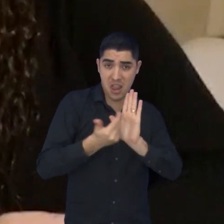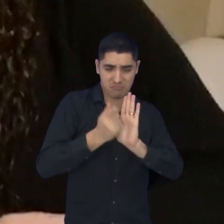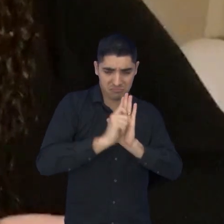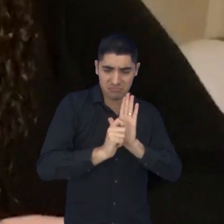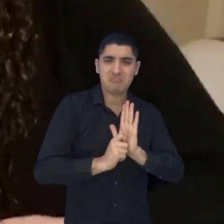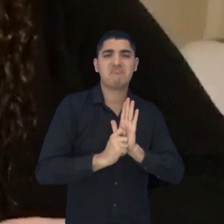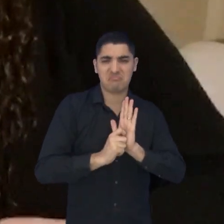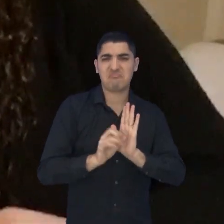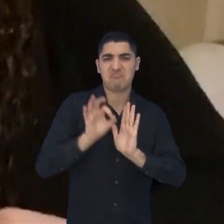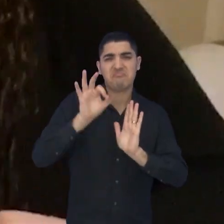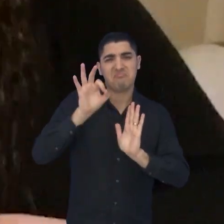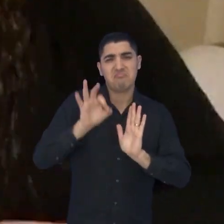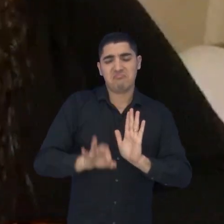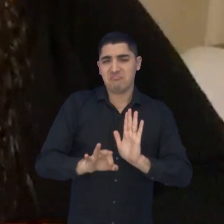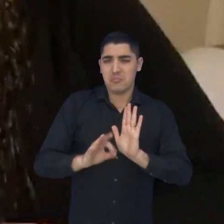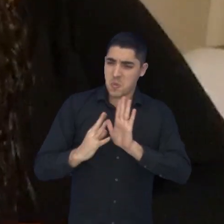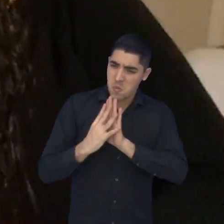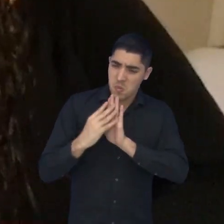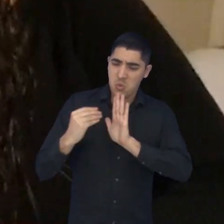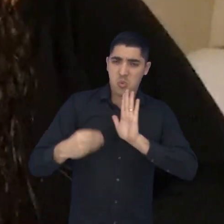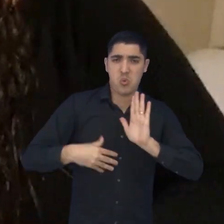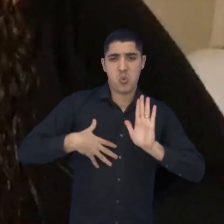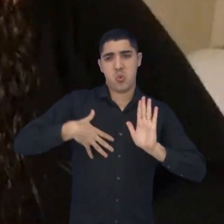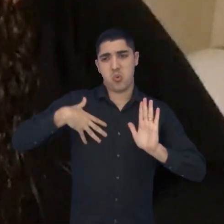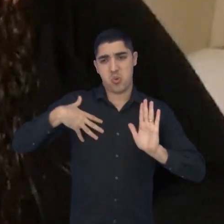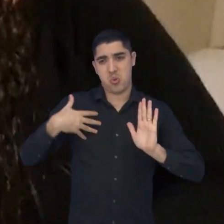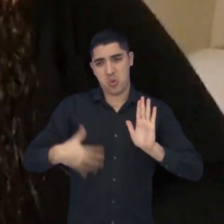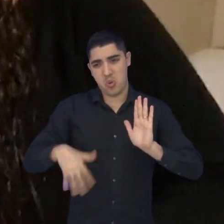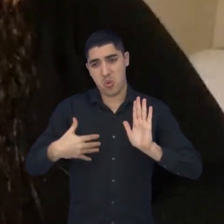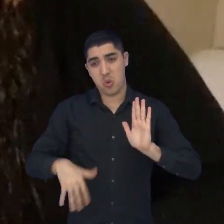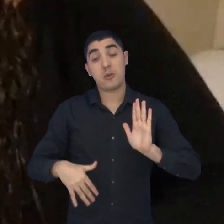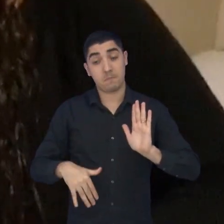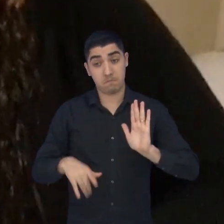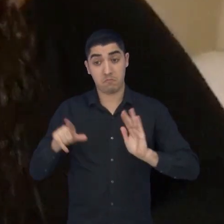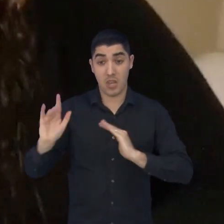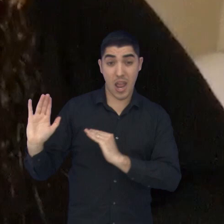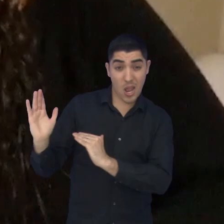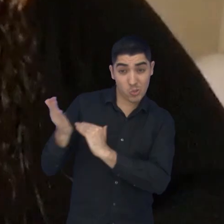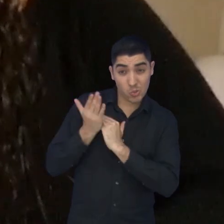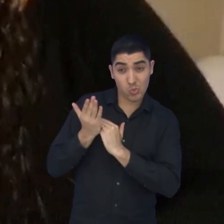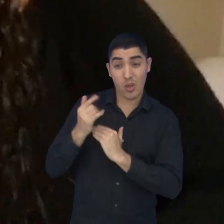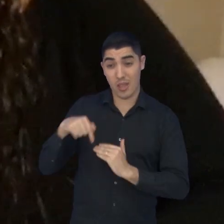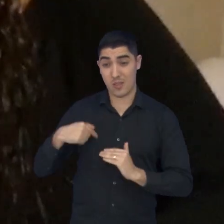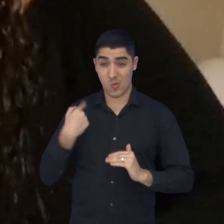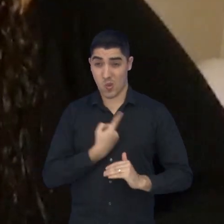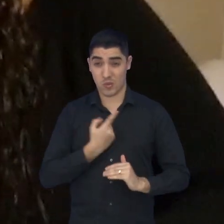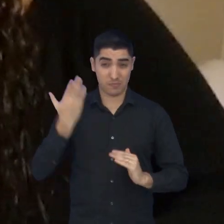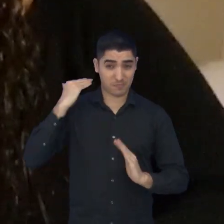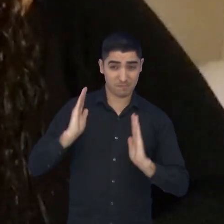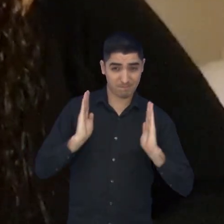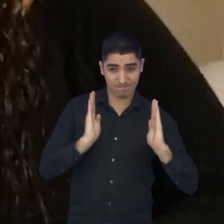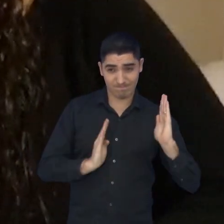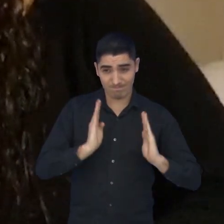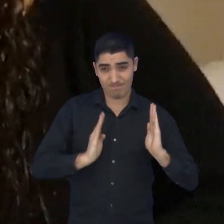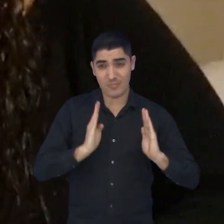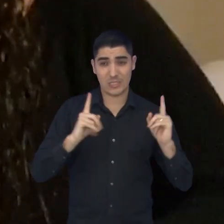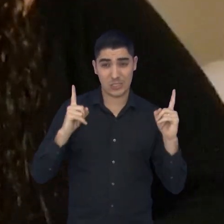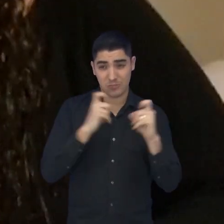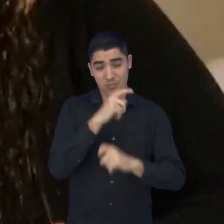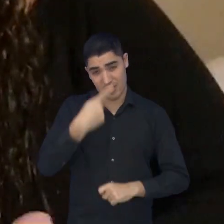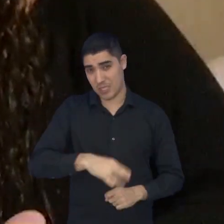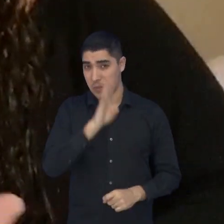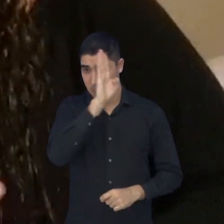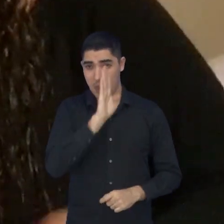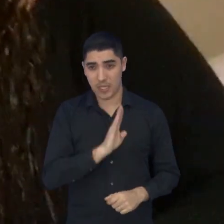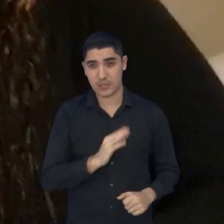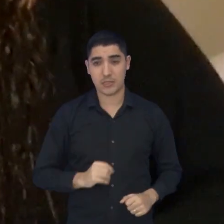inspiração e tem ajudado a gente num momento muito difícil que a gente passou nos últimos anos aqui nesse país.